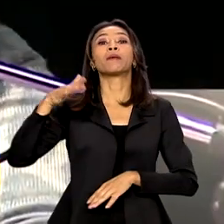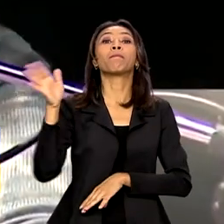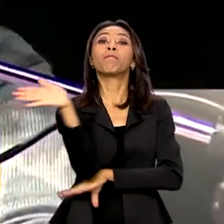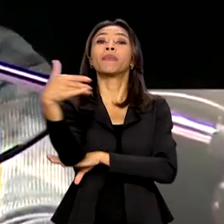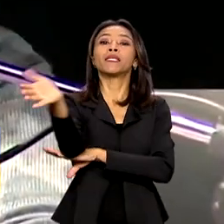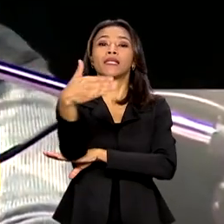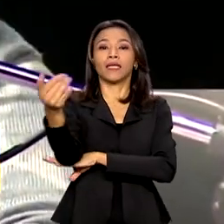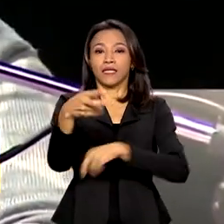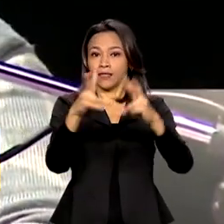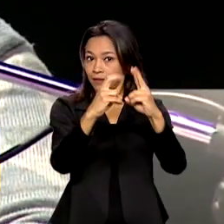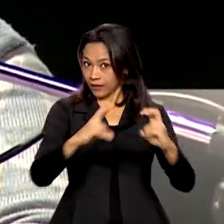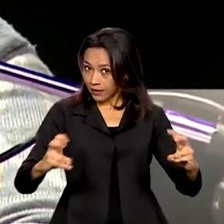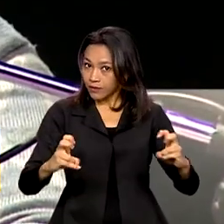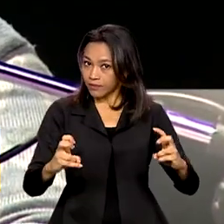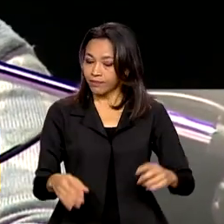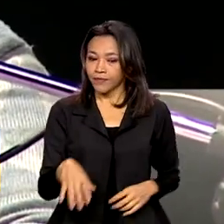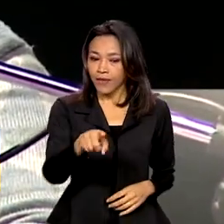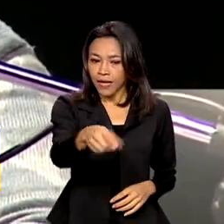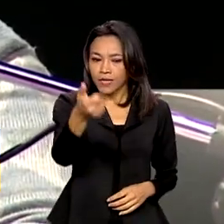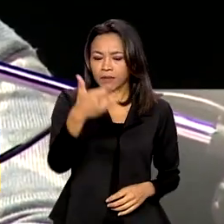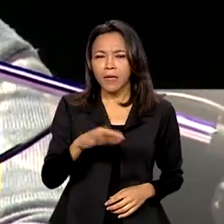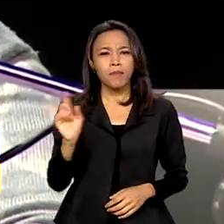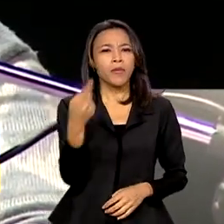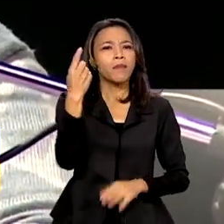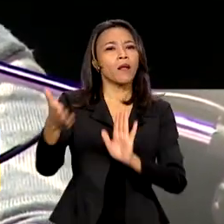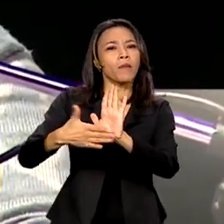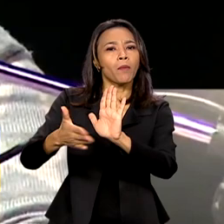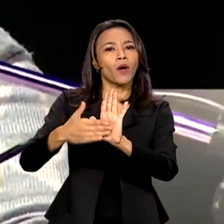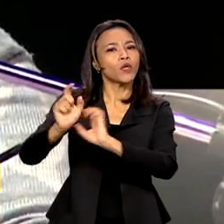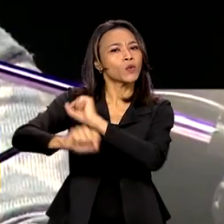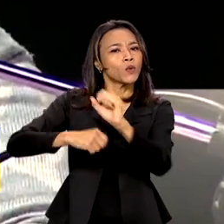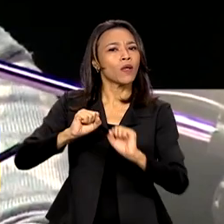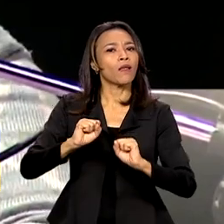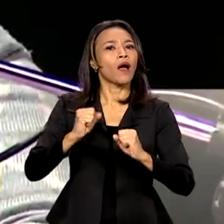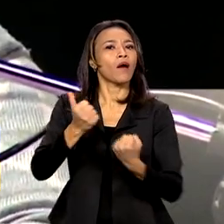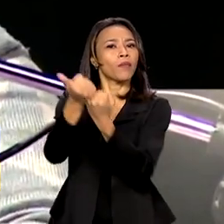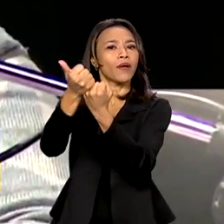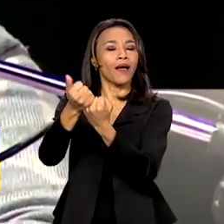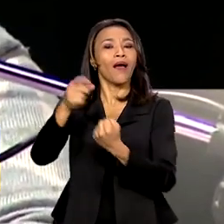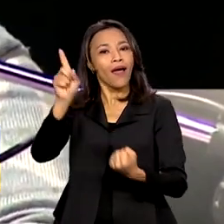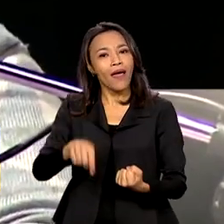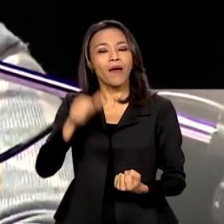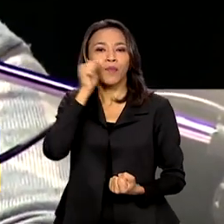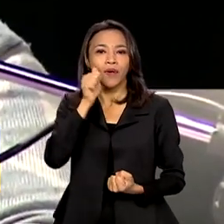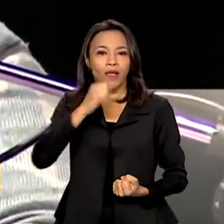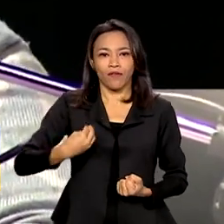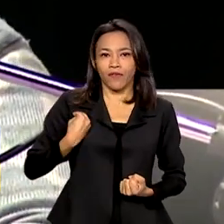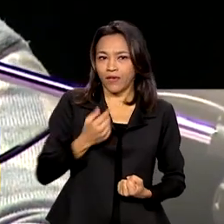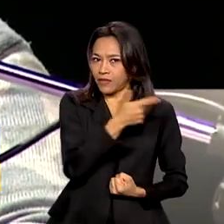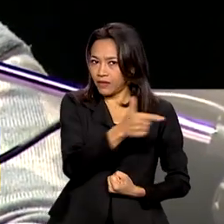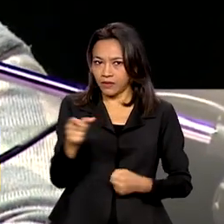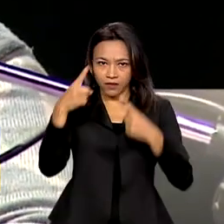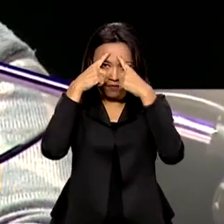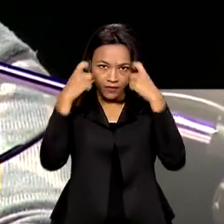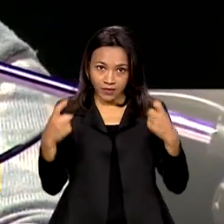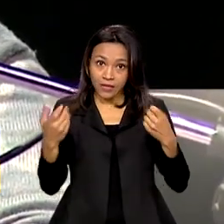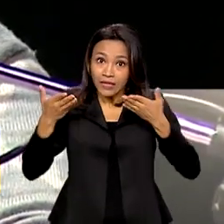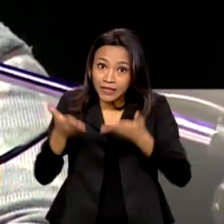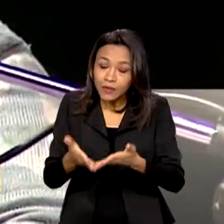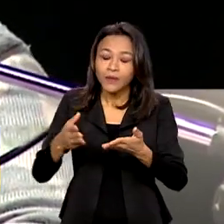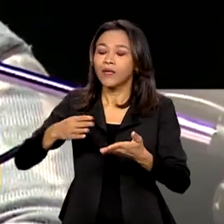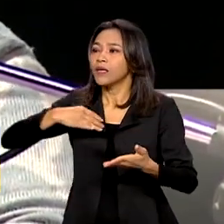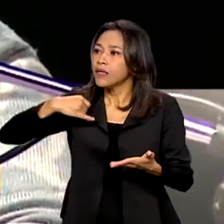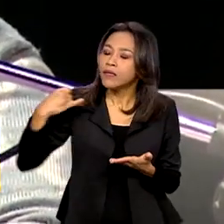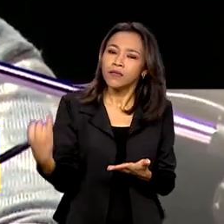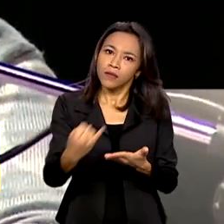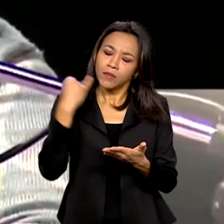A primeira proposta que nós queremos defender é o Programa Nacional Mulher Viver Sem Violência. É fundamental